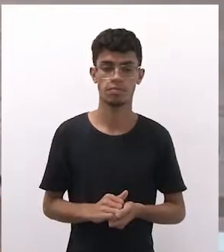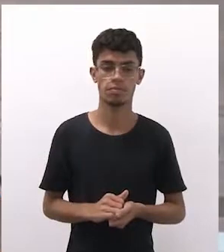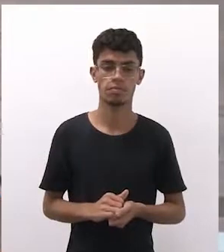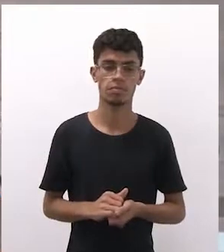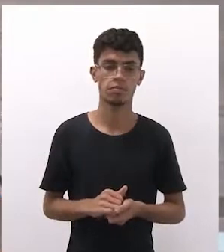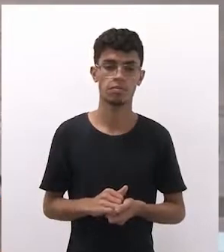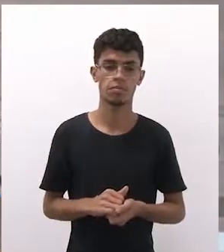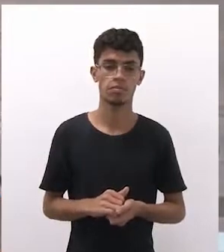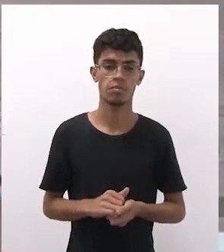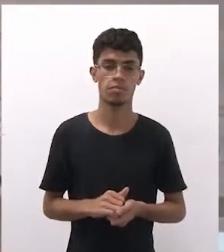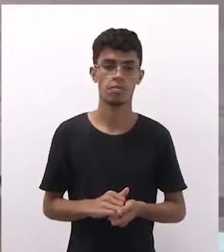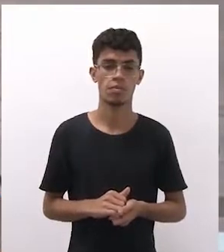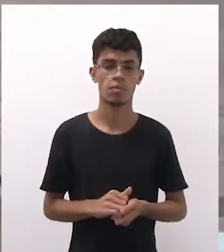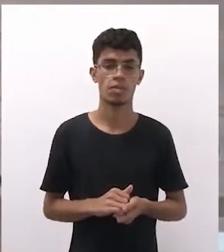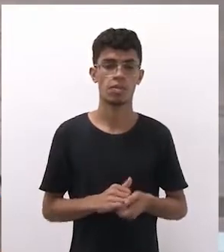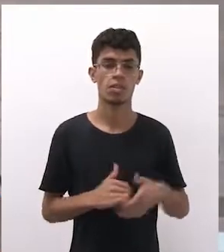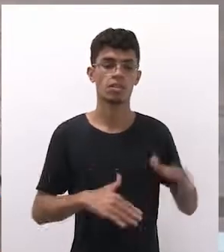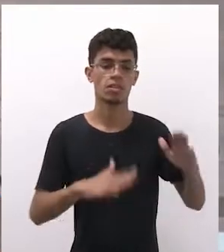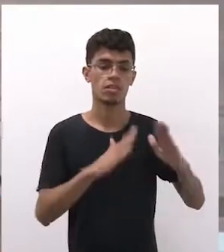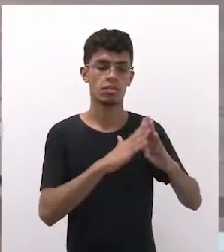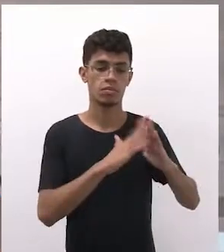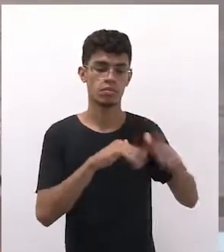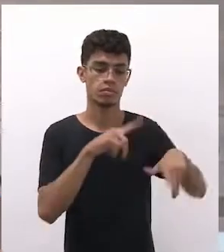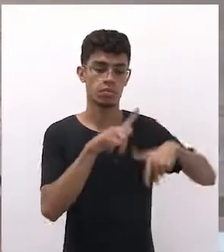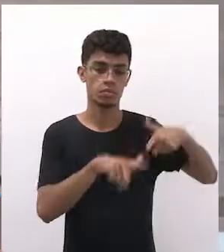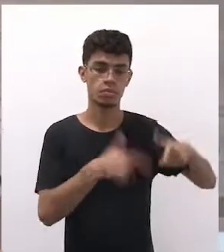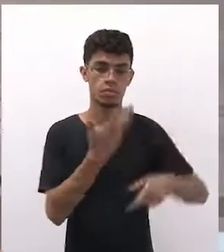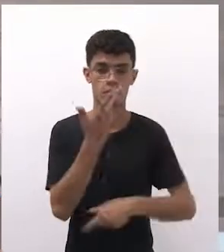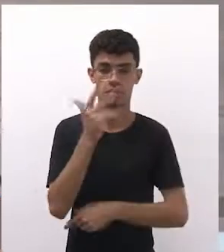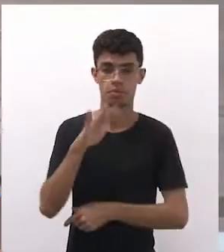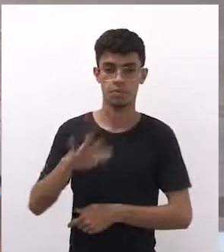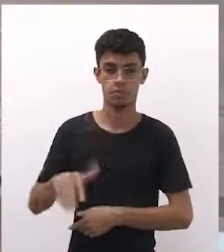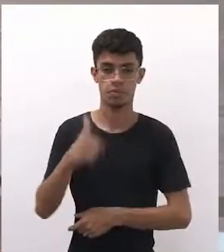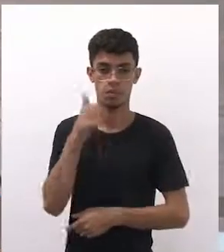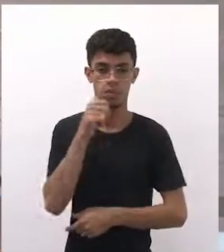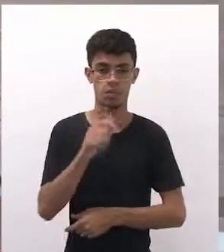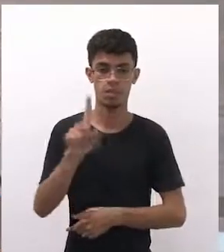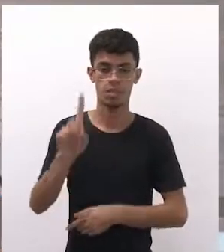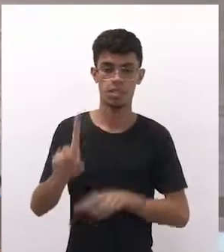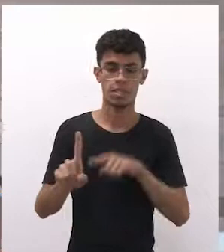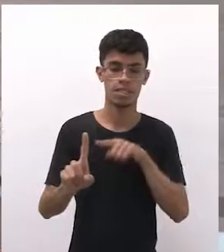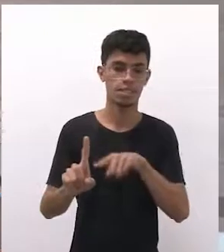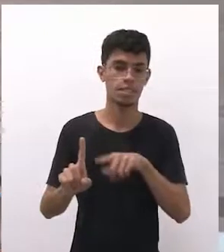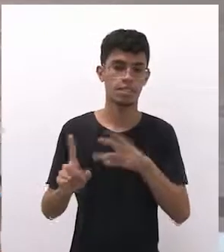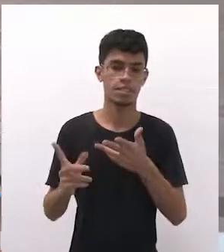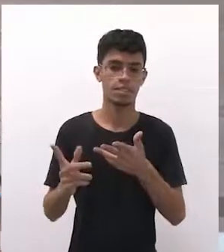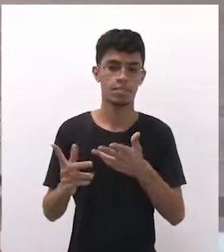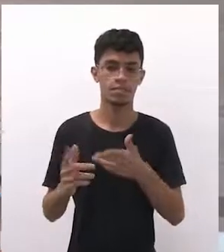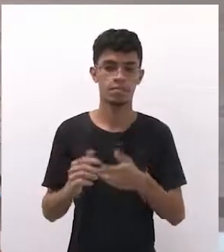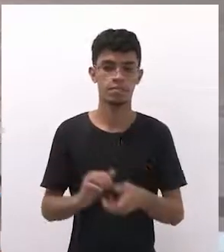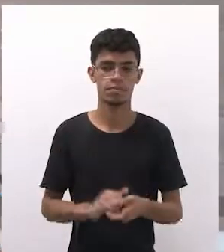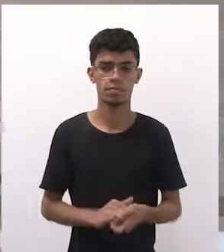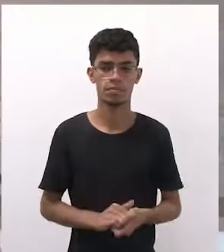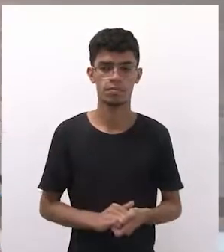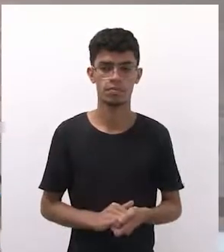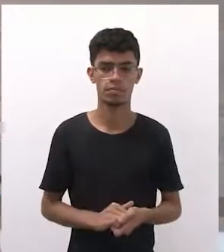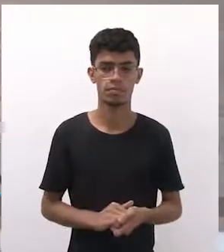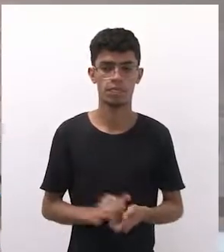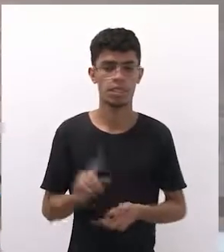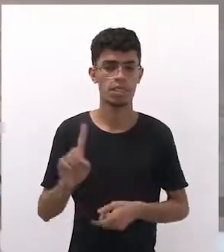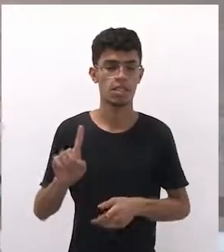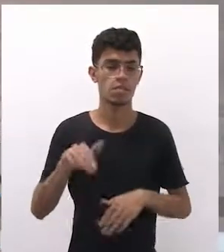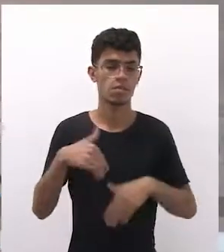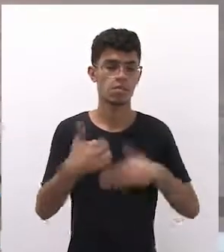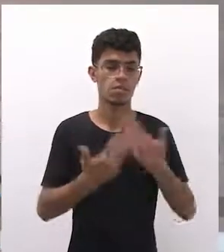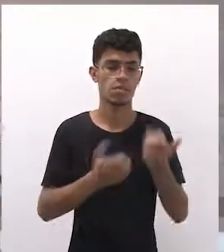casos do trabalho doméstico infantil, de meninas sendo vítimas de trabalho em condições análogas a de escravo, que é